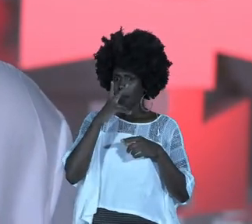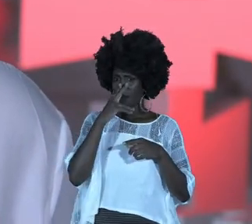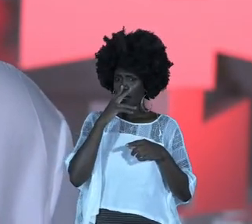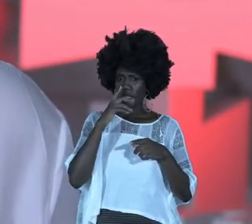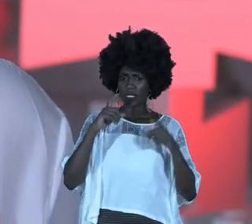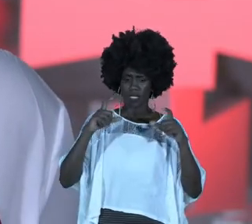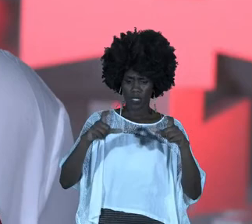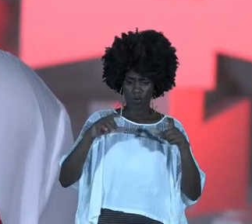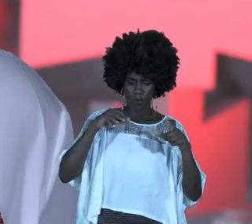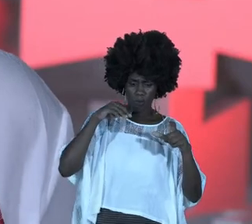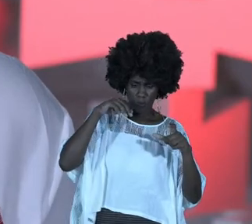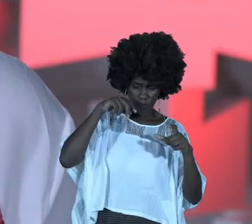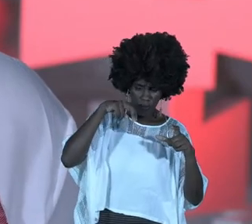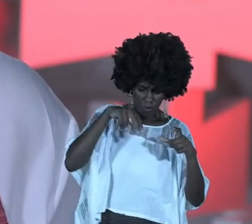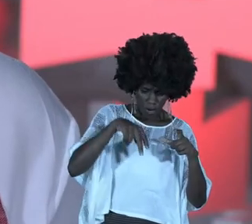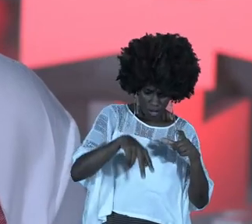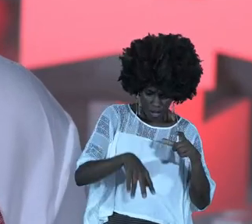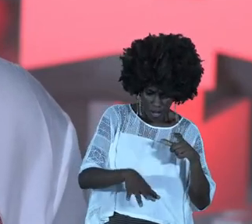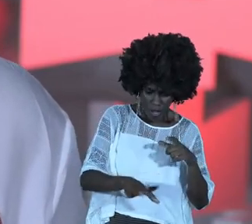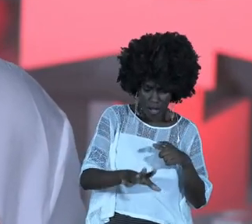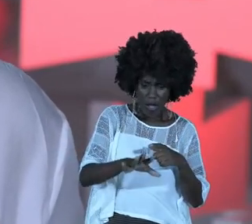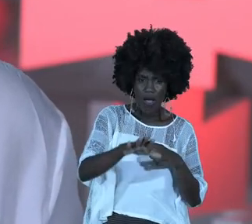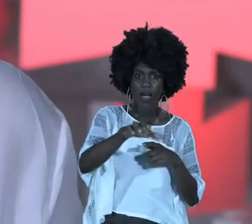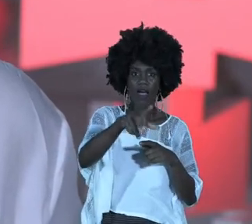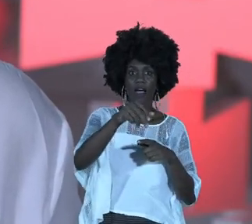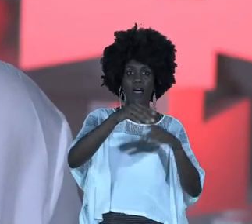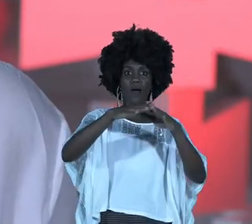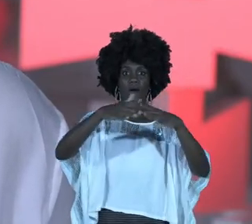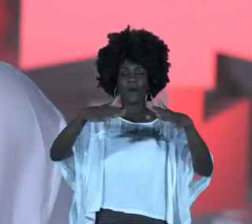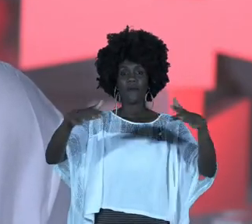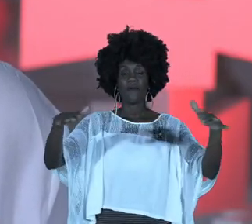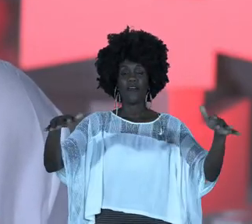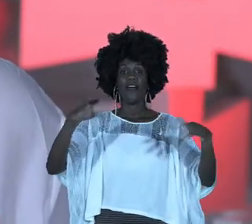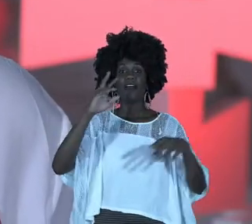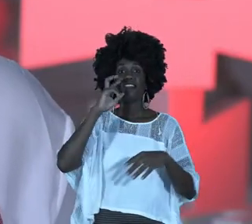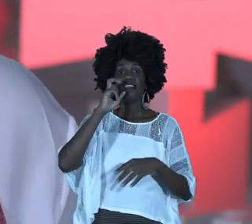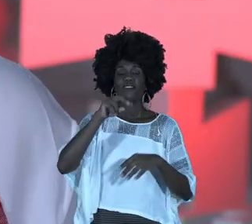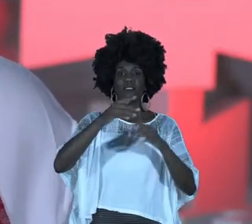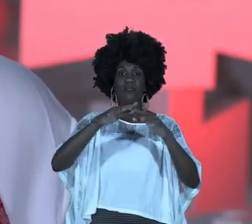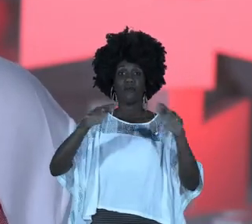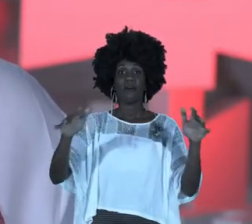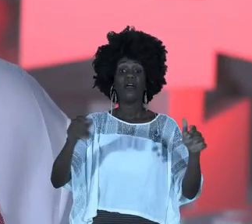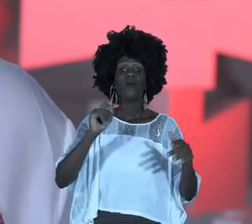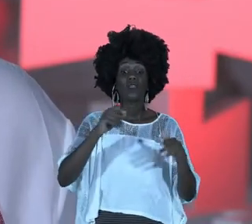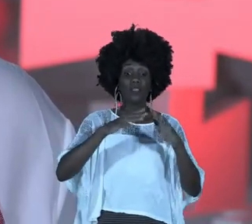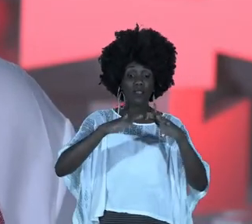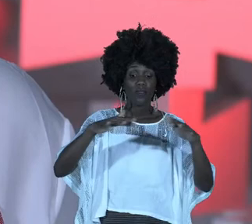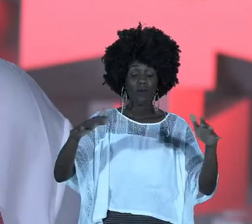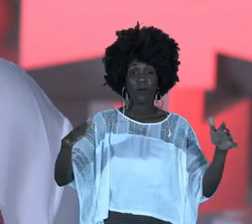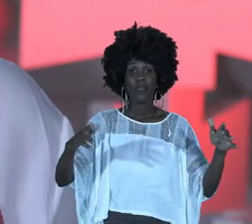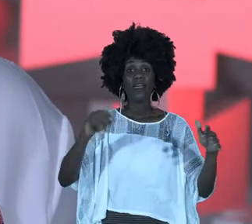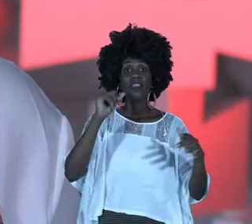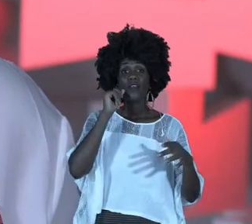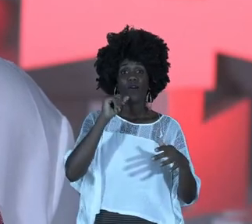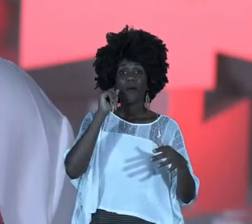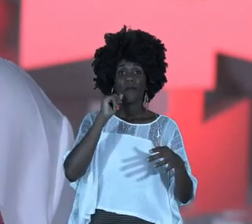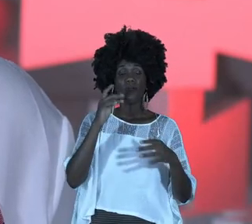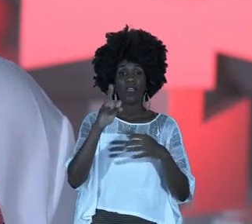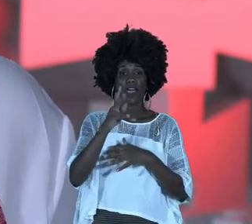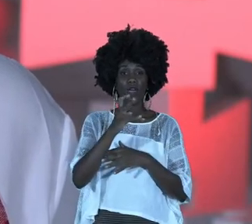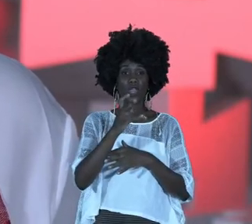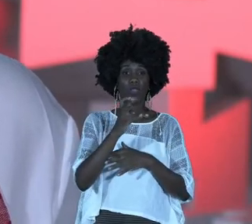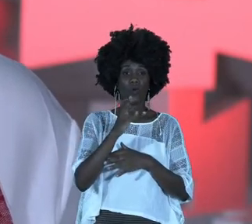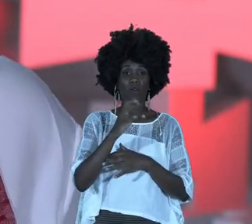na sala e que você tem um buraco para o mar, que você está vendo o mar. E o que tem nesse mar? Uma noiva na